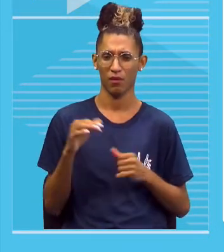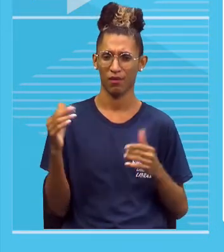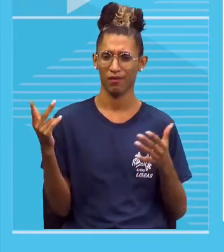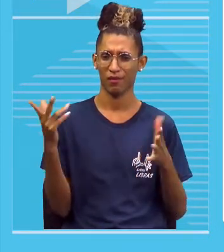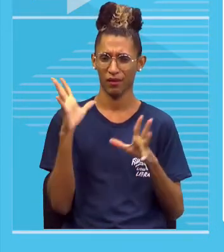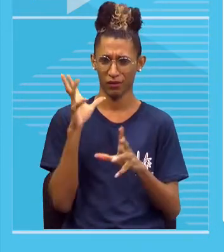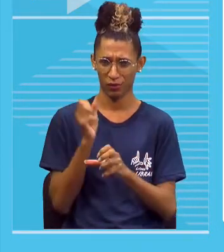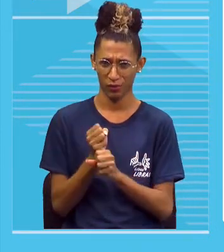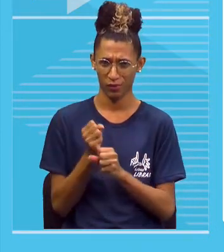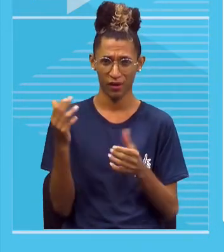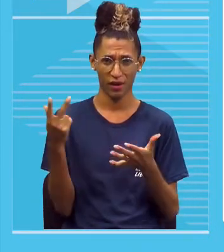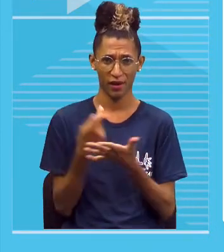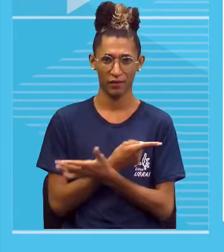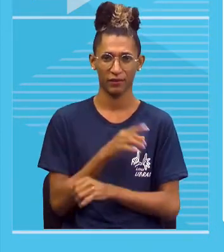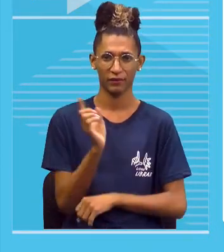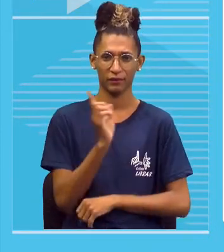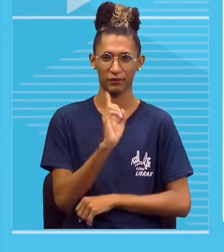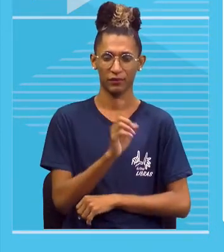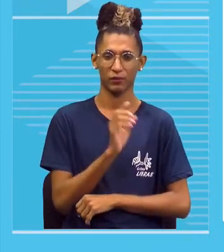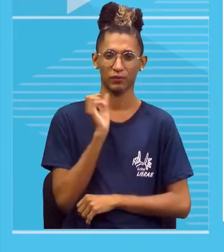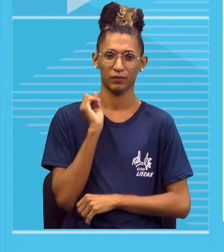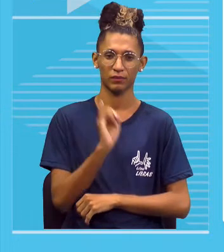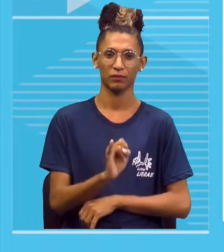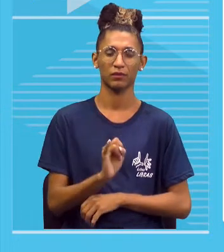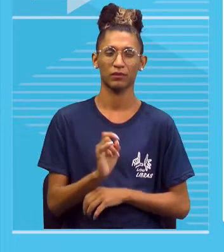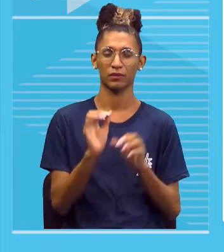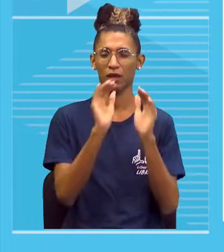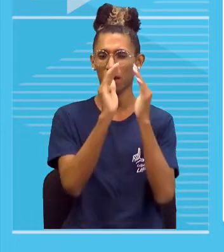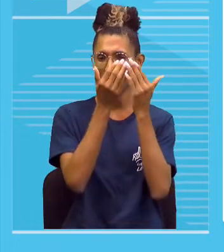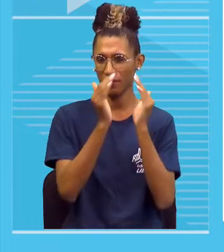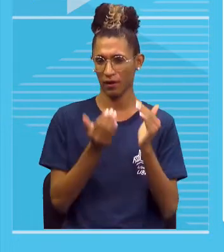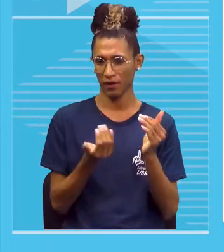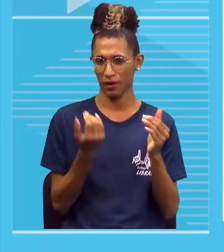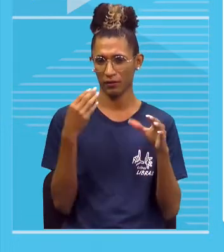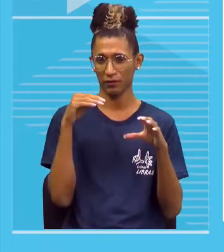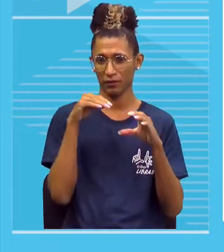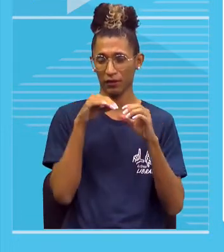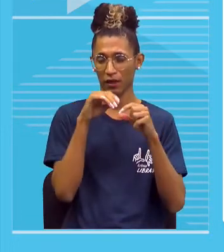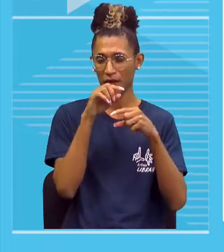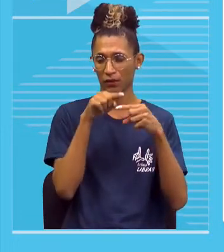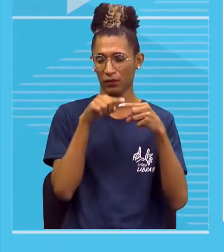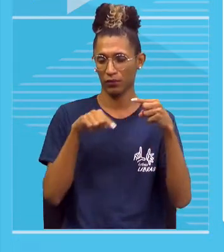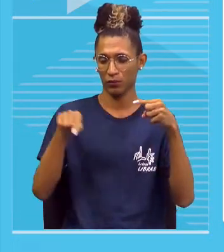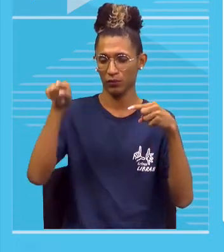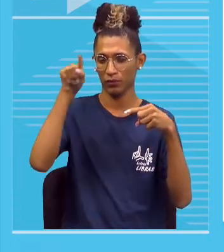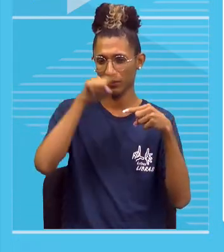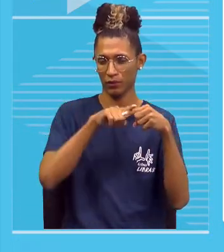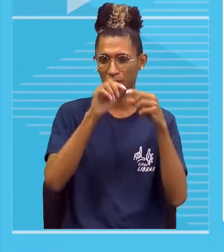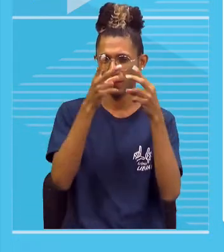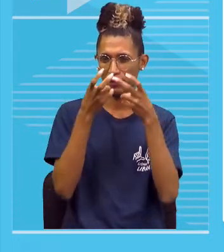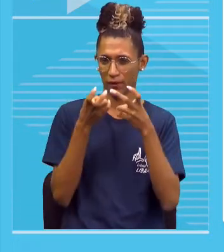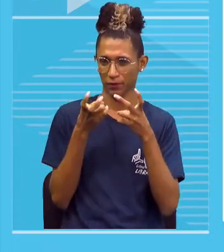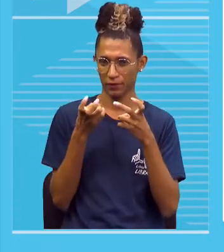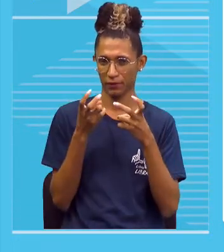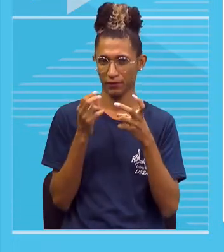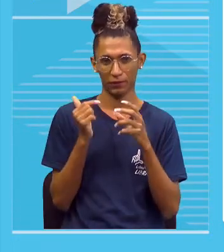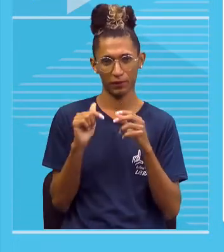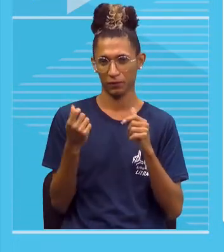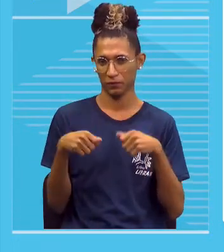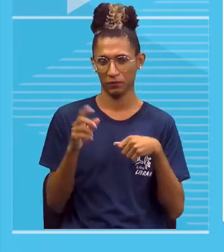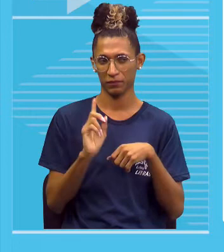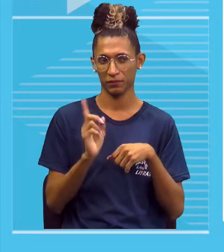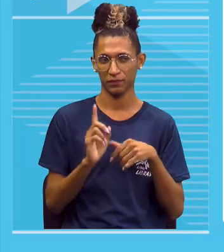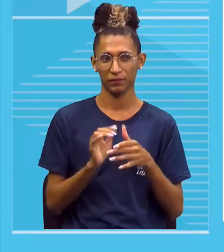não se a gente tivesse feito análise em cima do ciclo a gente não tinha feito essa conta um